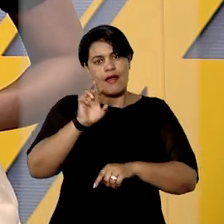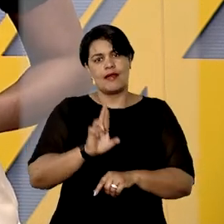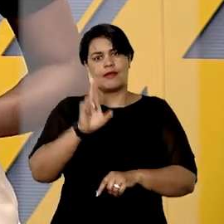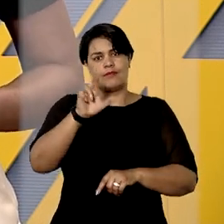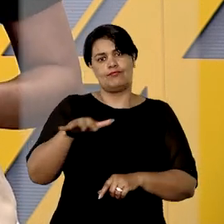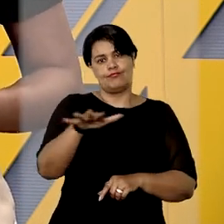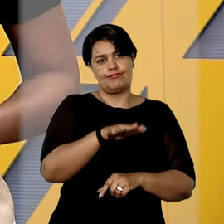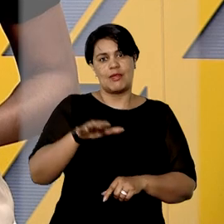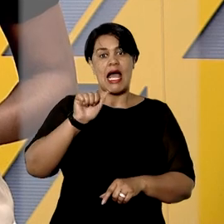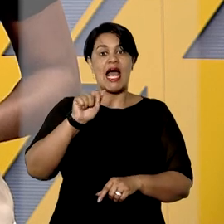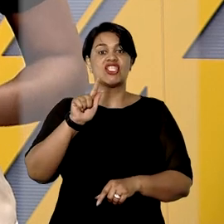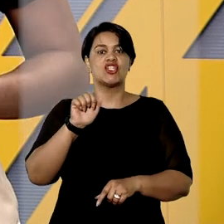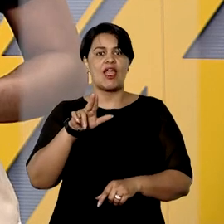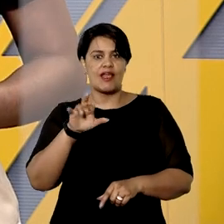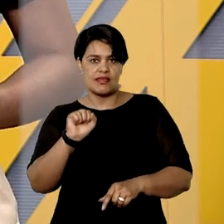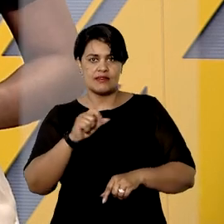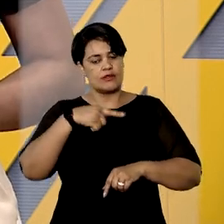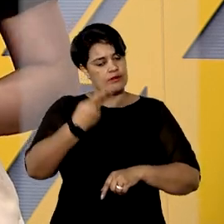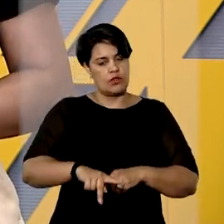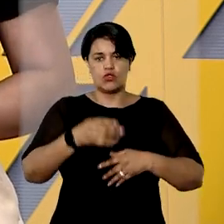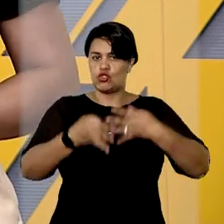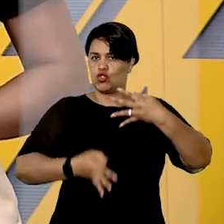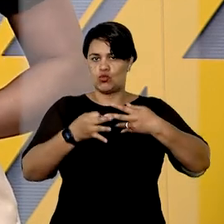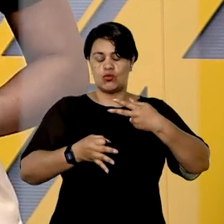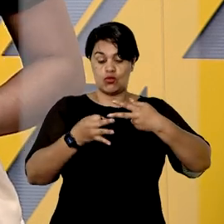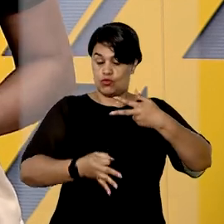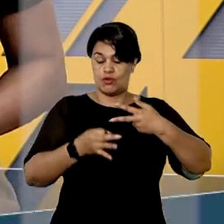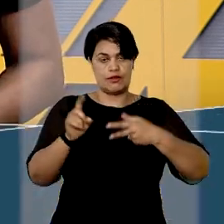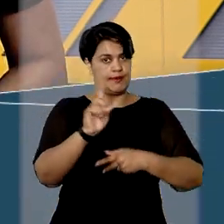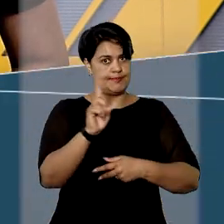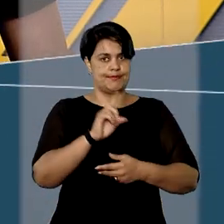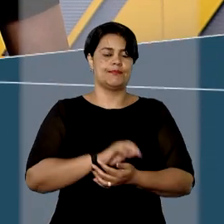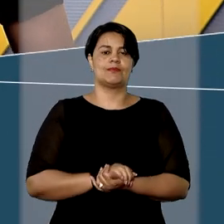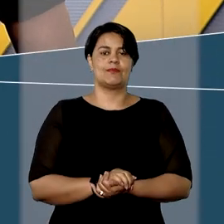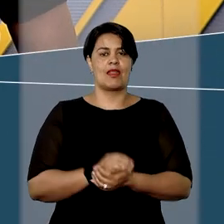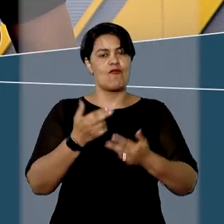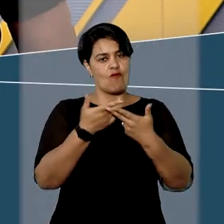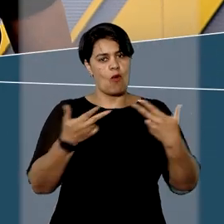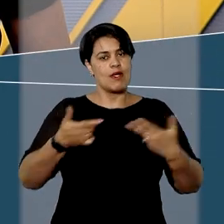agência reguladora do setor e não o judiciário. Você